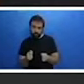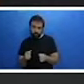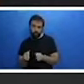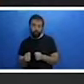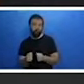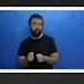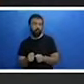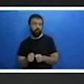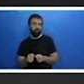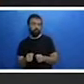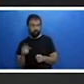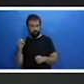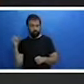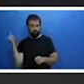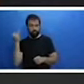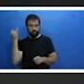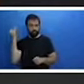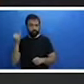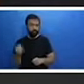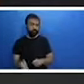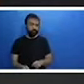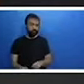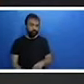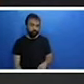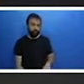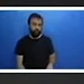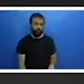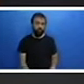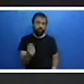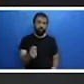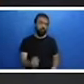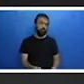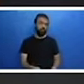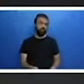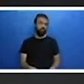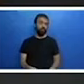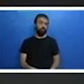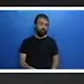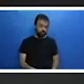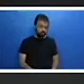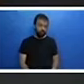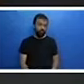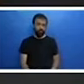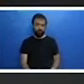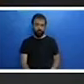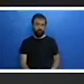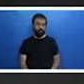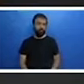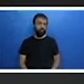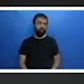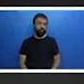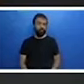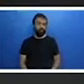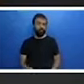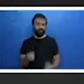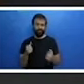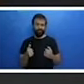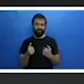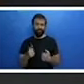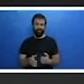do seu movimento e isso é importante nesses desafios vamos ver se eu consigo giro completo peguei beleza